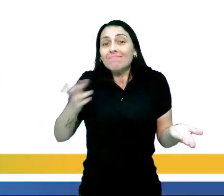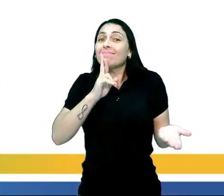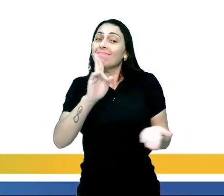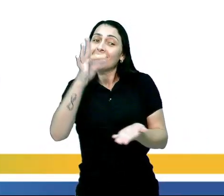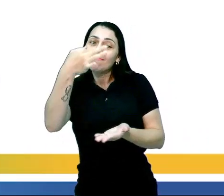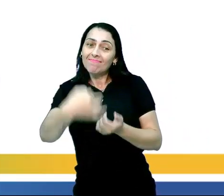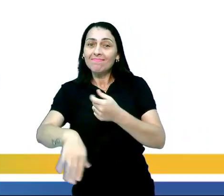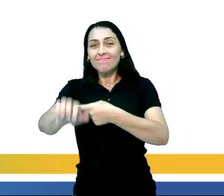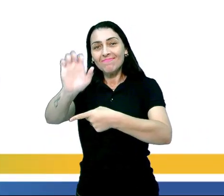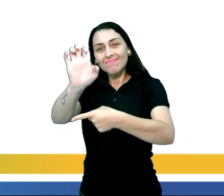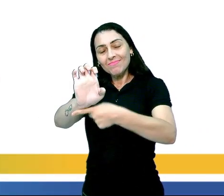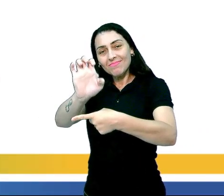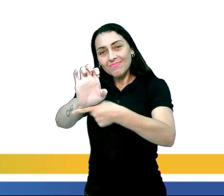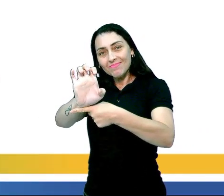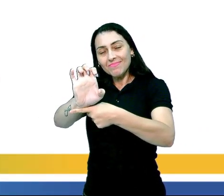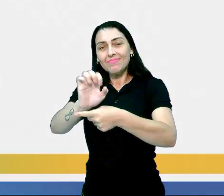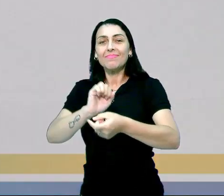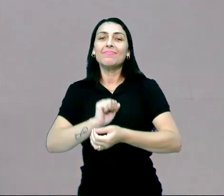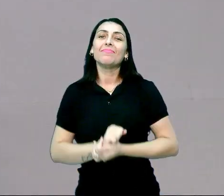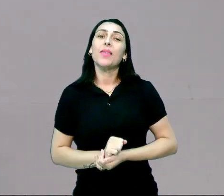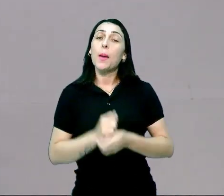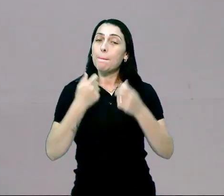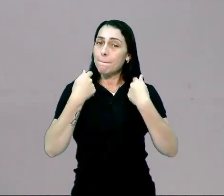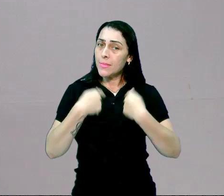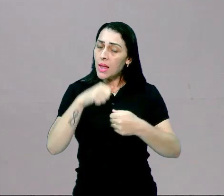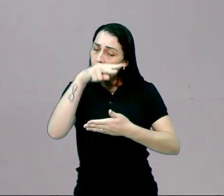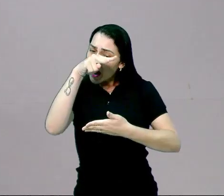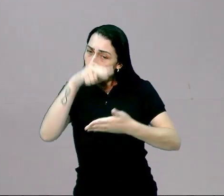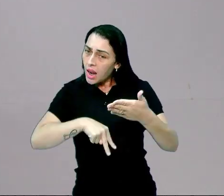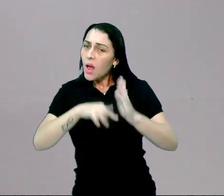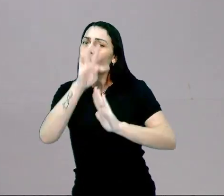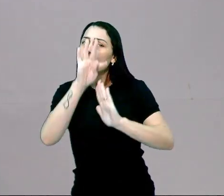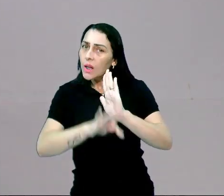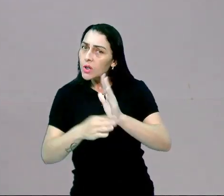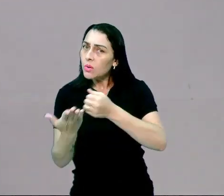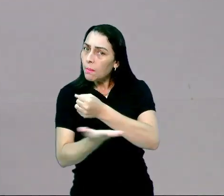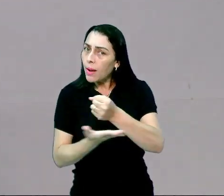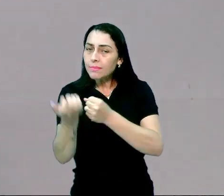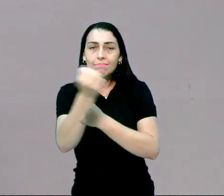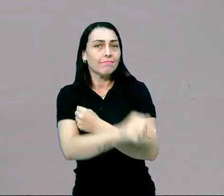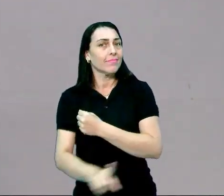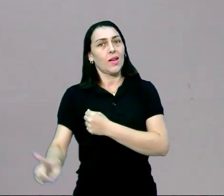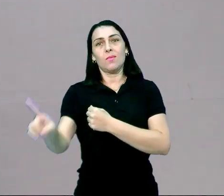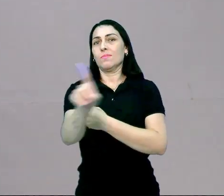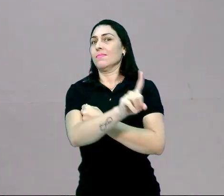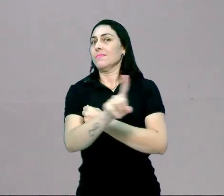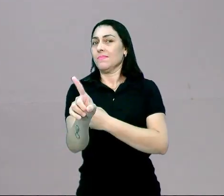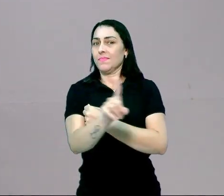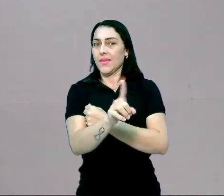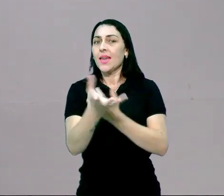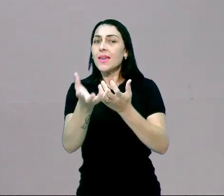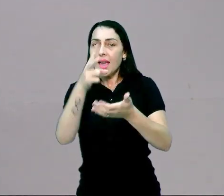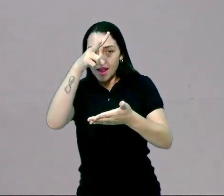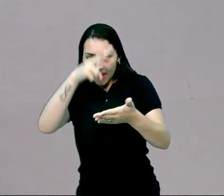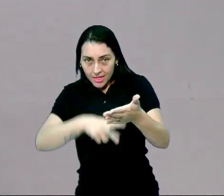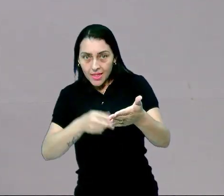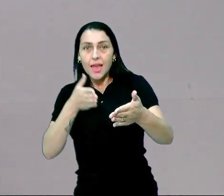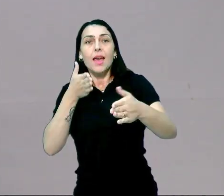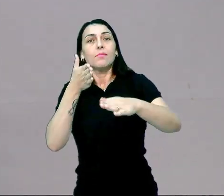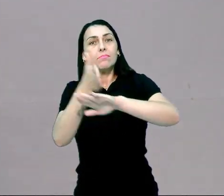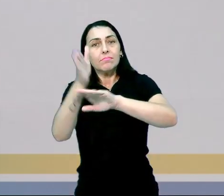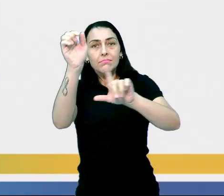alternativa correta, a alternativa é... Precisamos ler o texto base? Não precisamos. Quer ler? Acesse